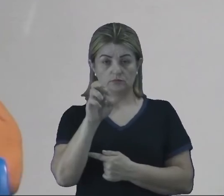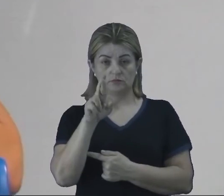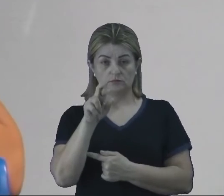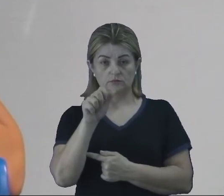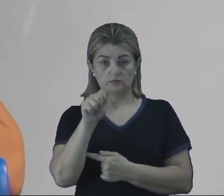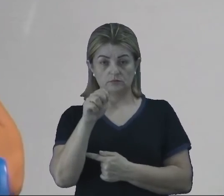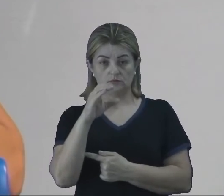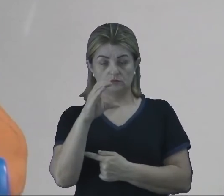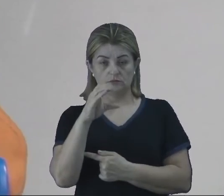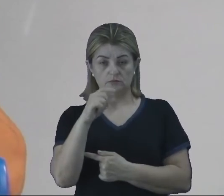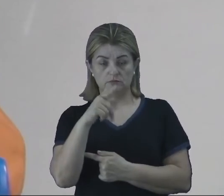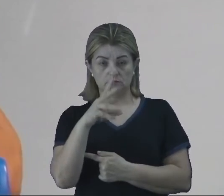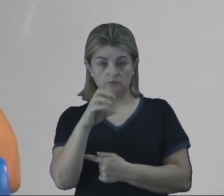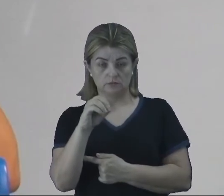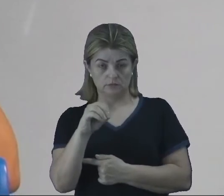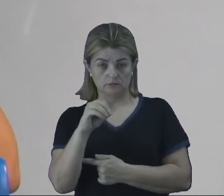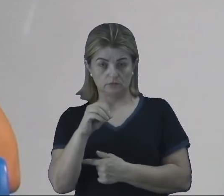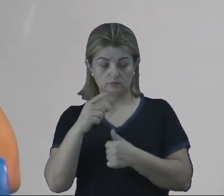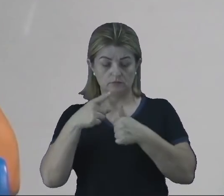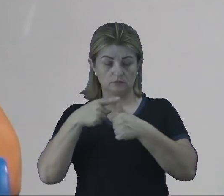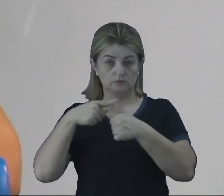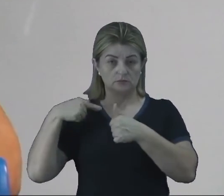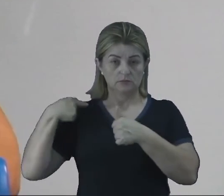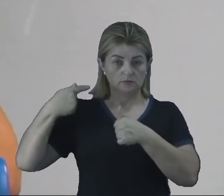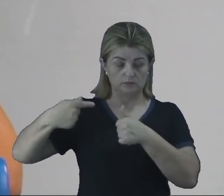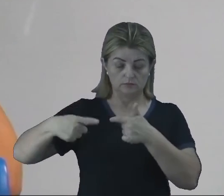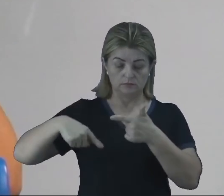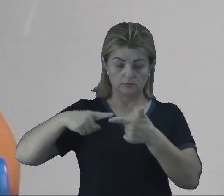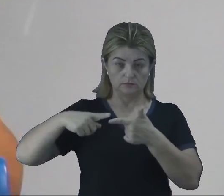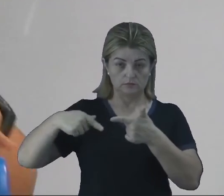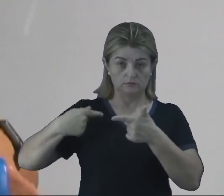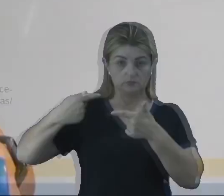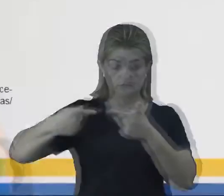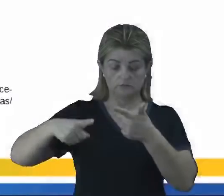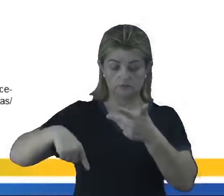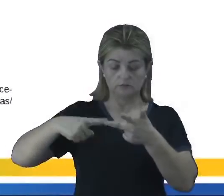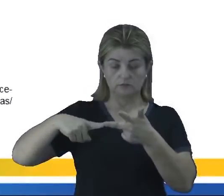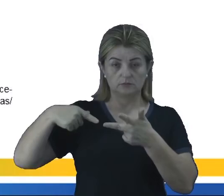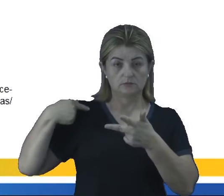para vocês poderem fazer um print, anotarem no caderno para estudar mais, tá bom?